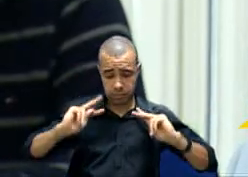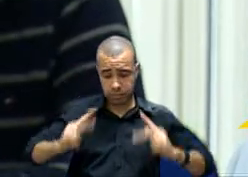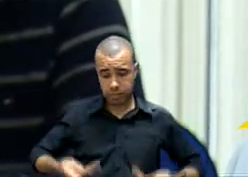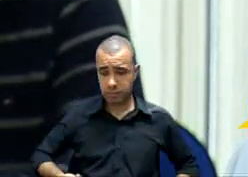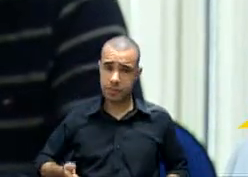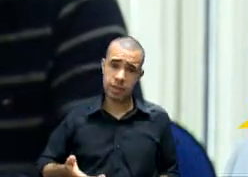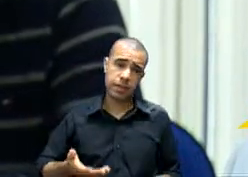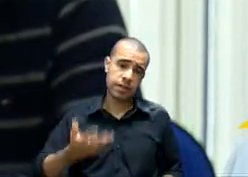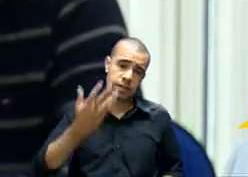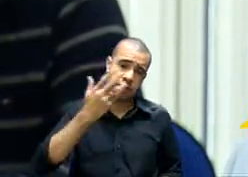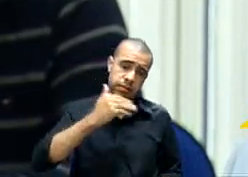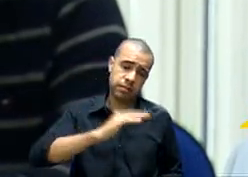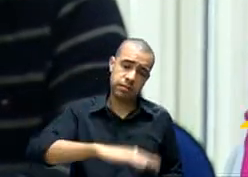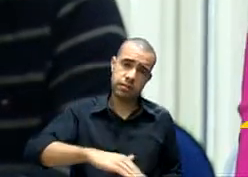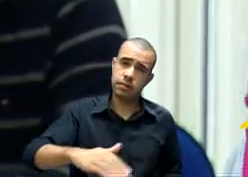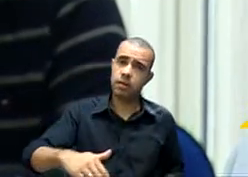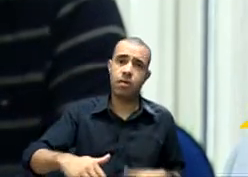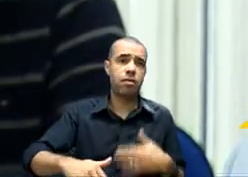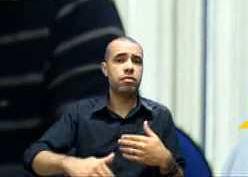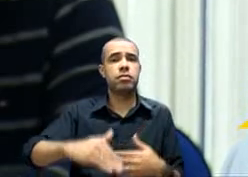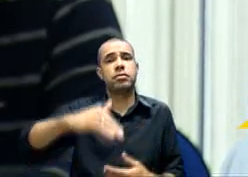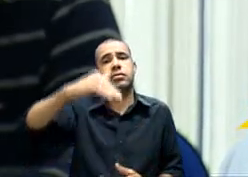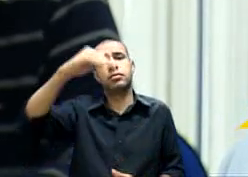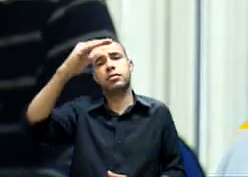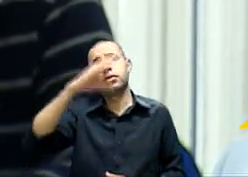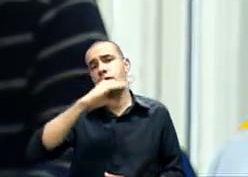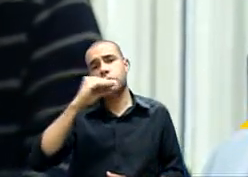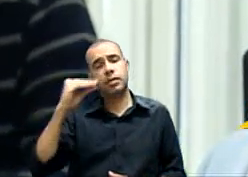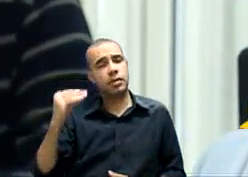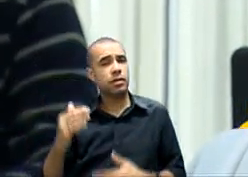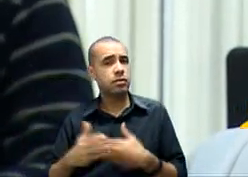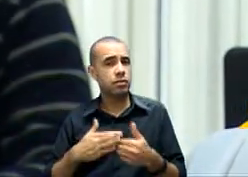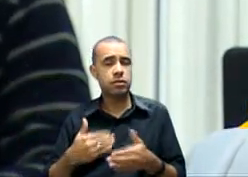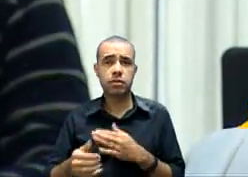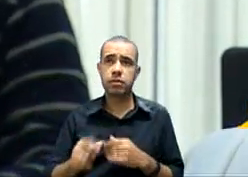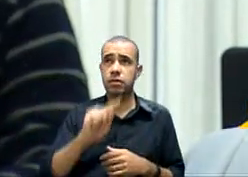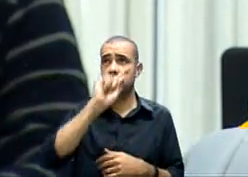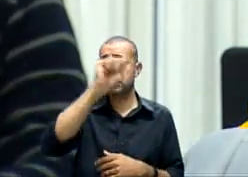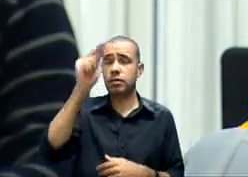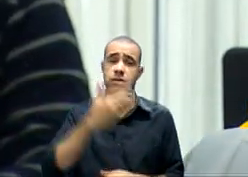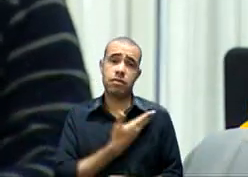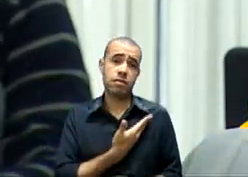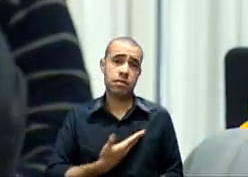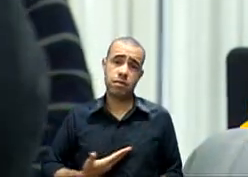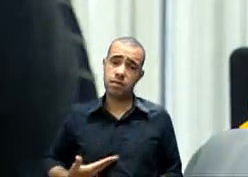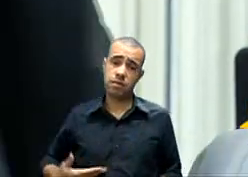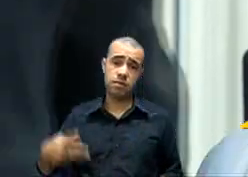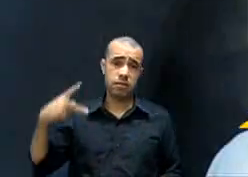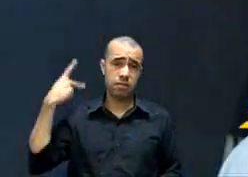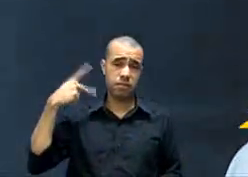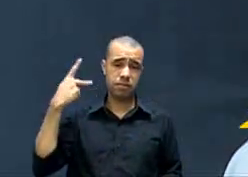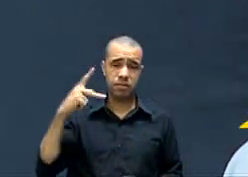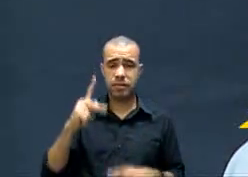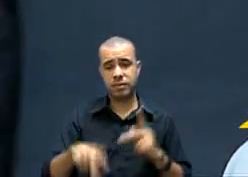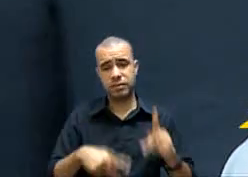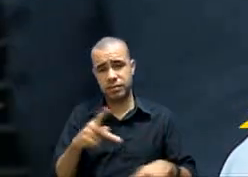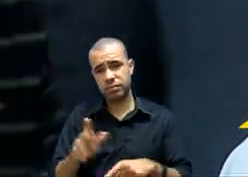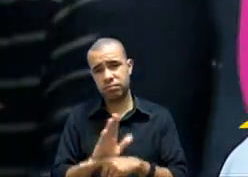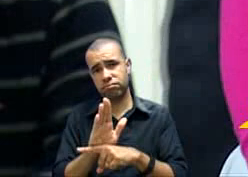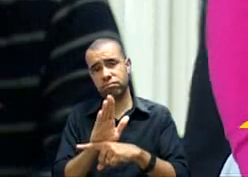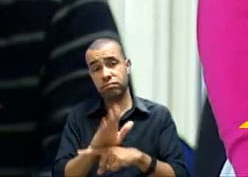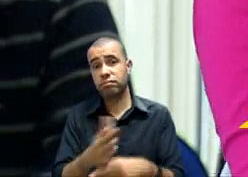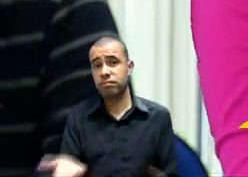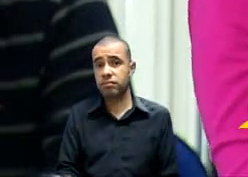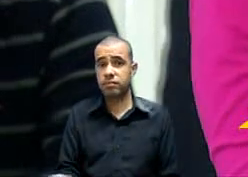da infância como da adulta, ele vem sendo tratado pelo governo municipal através de políticas públicas. Porque nós estamos